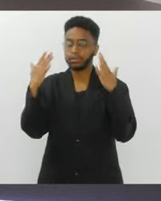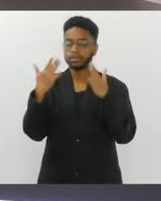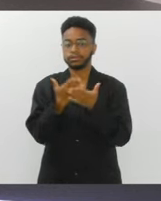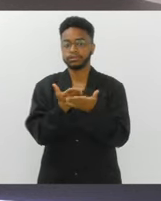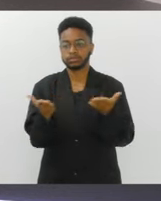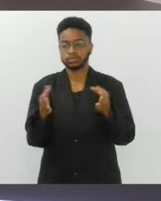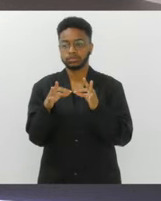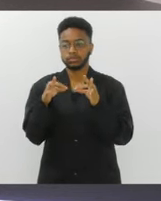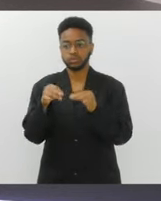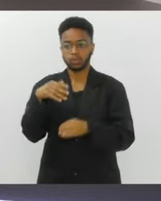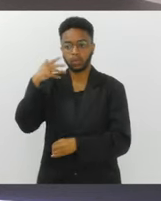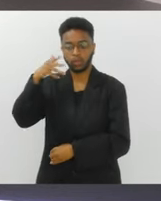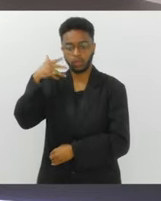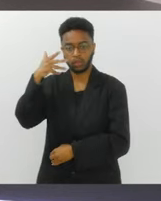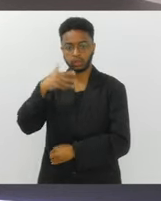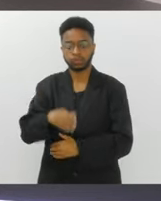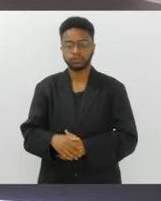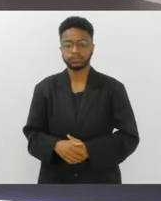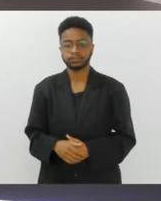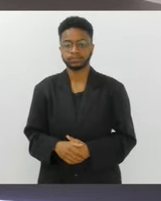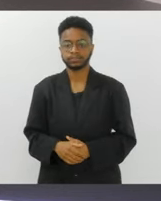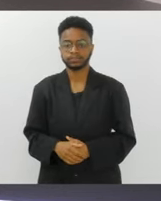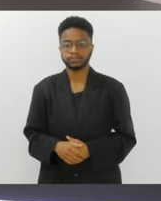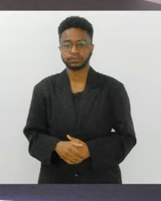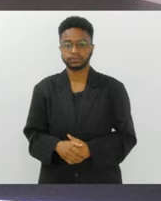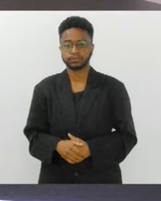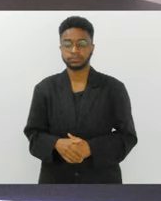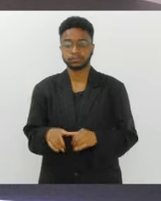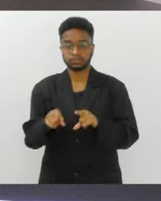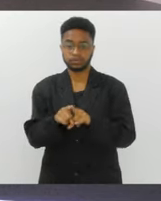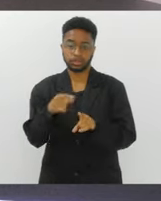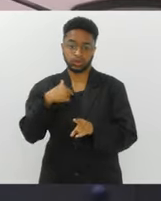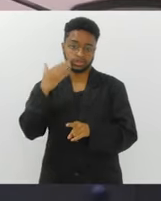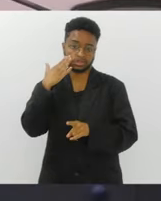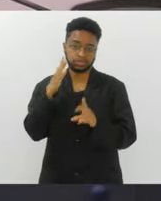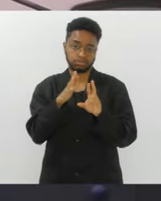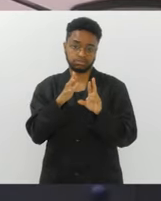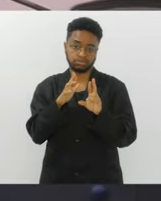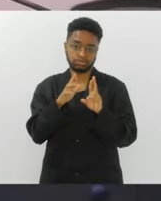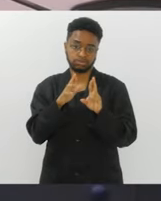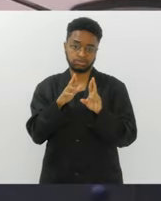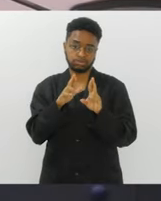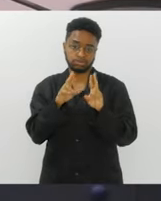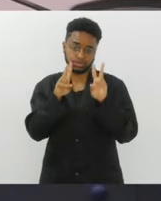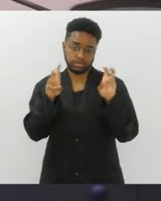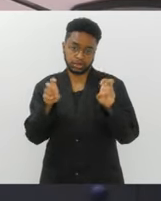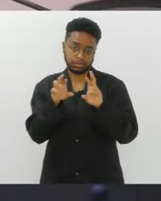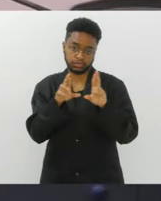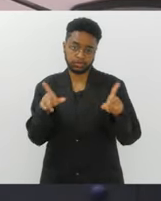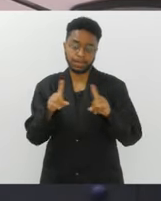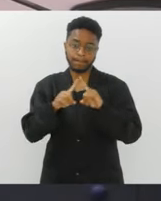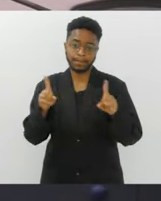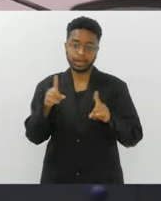os oradores aqui. E eu sei que não é o tema, mas Vossa Excelência, presidente Luiz Paulo,